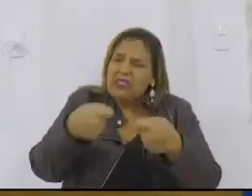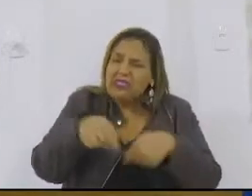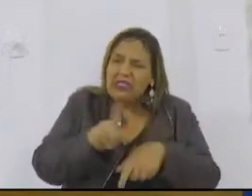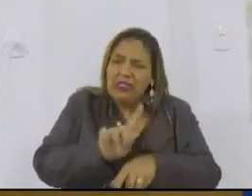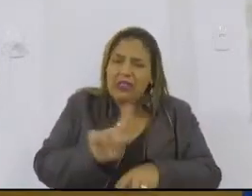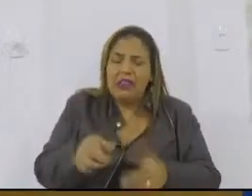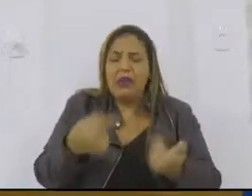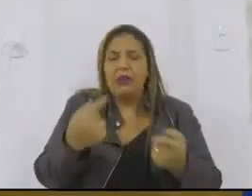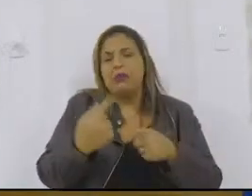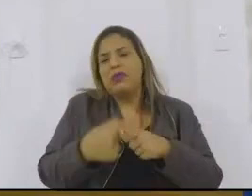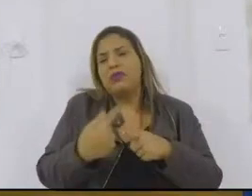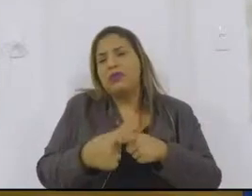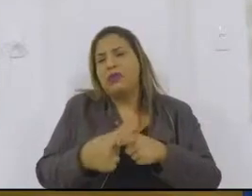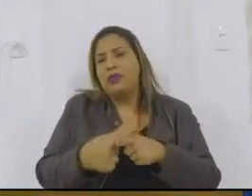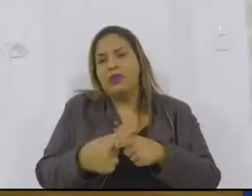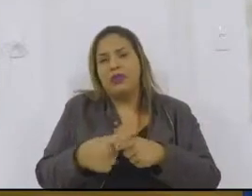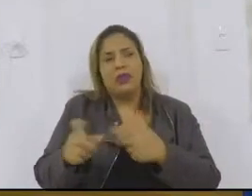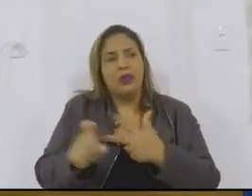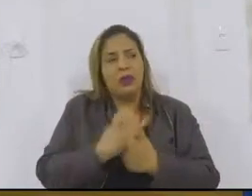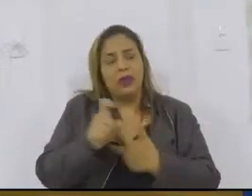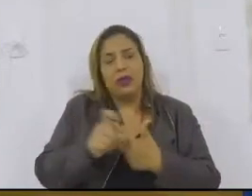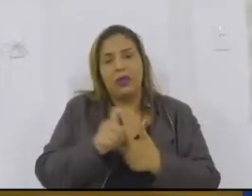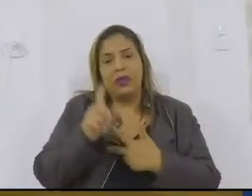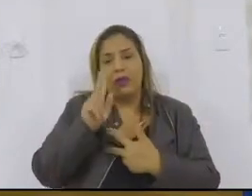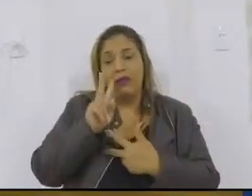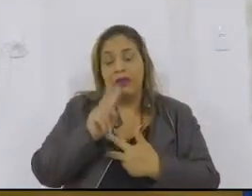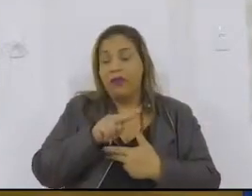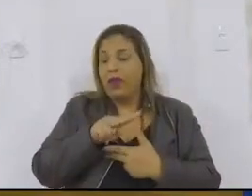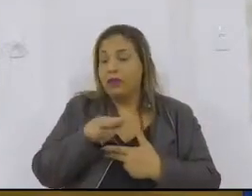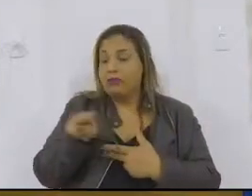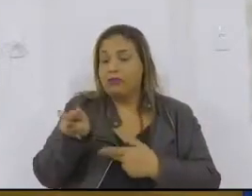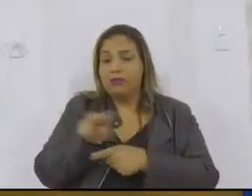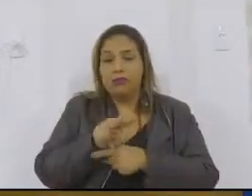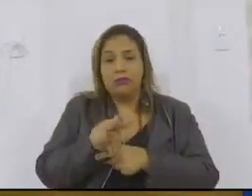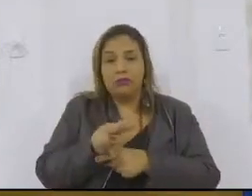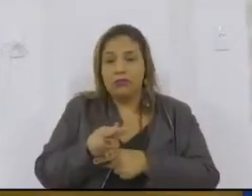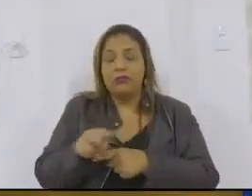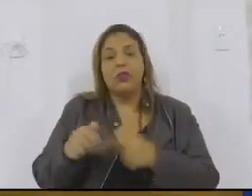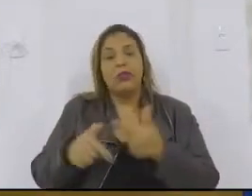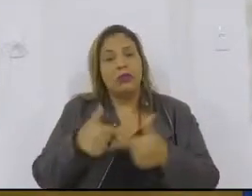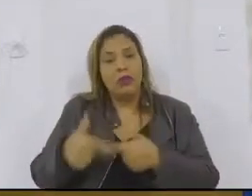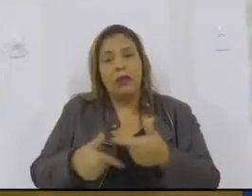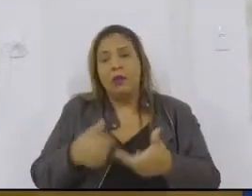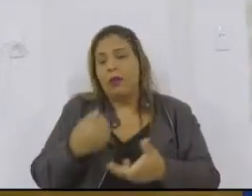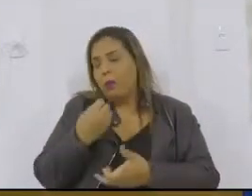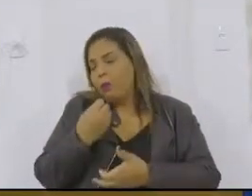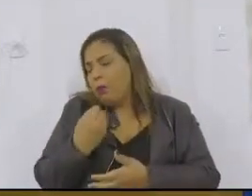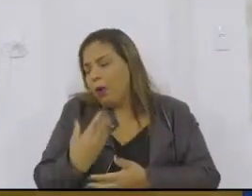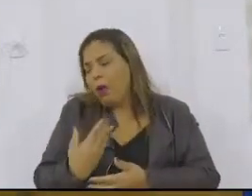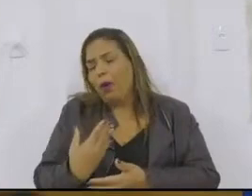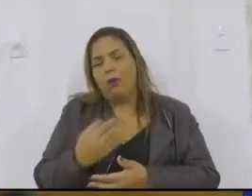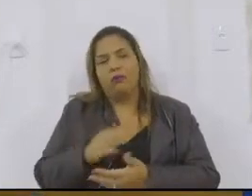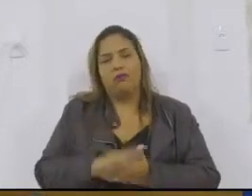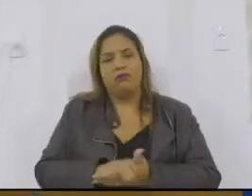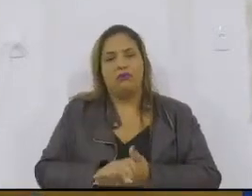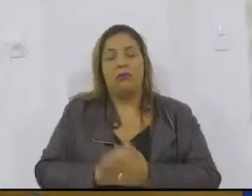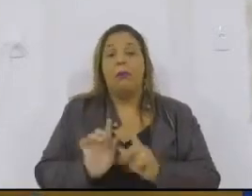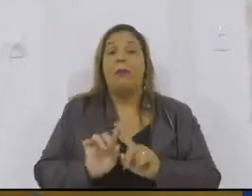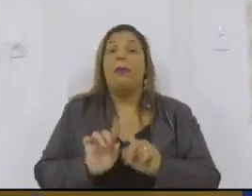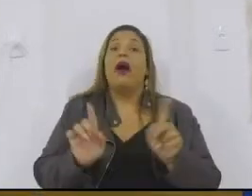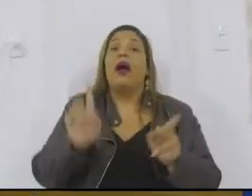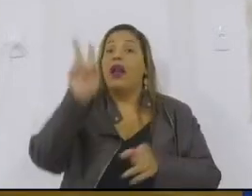O poder público, no caso, o Executivo, está de olho nas coisas do município, vem fazer um trabalho muito bacana, mas eu só quero